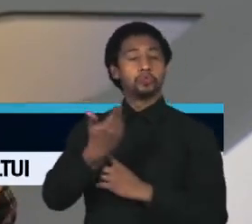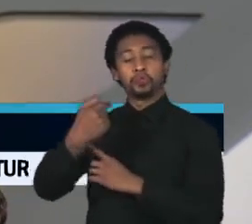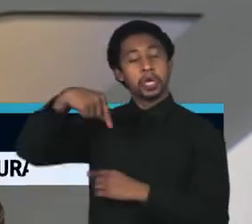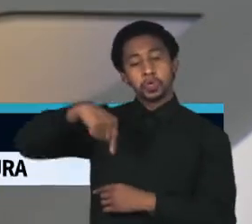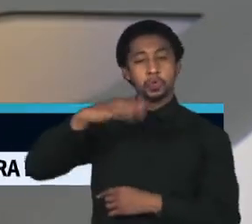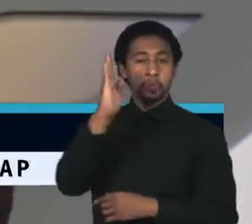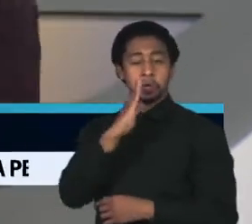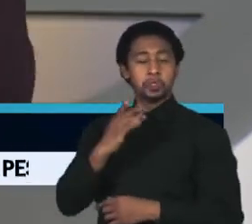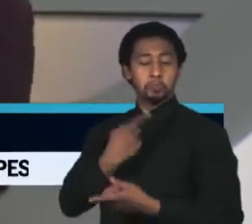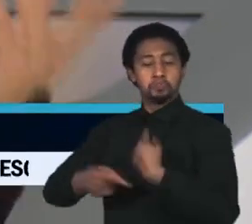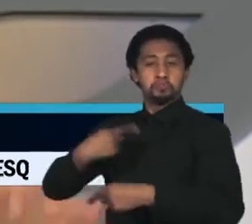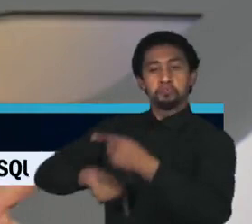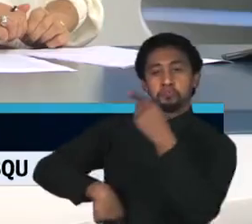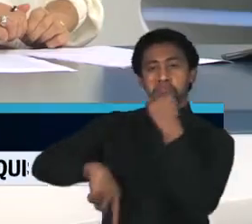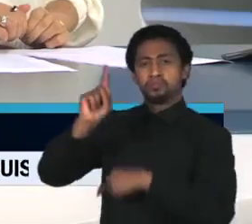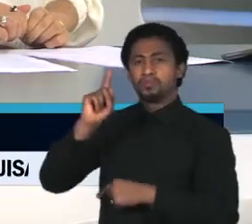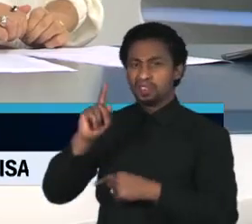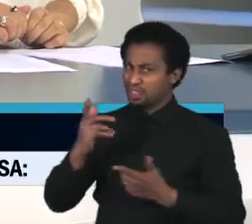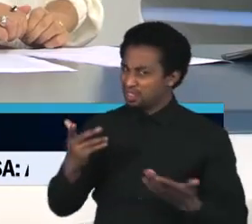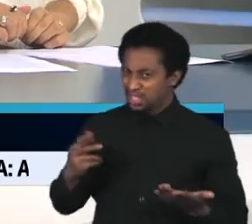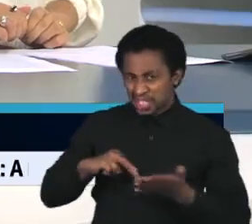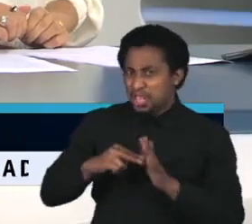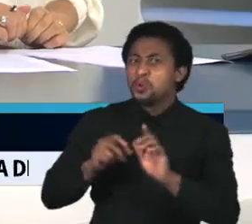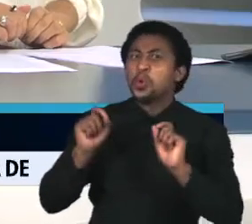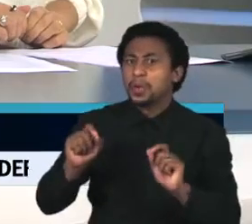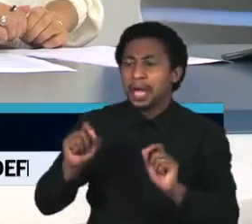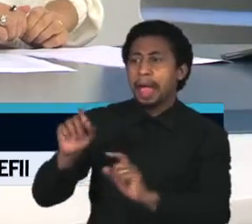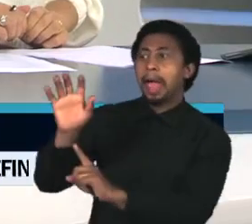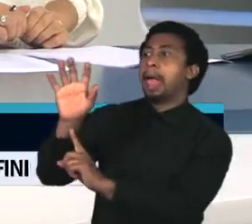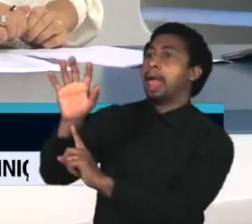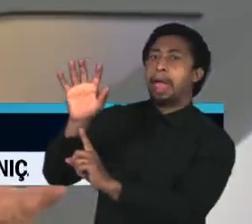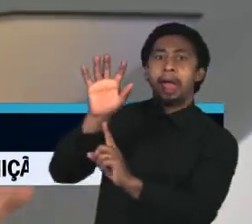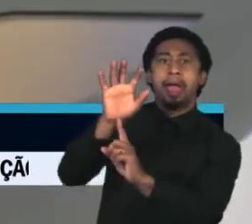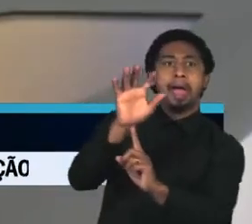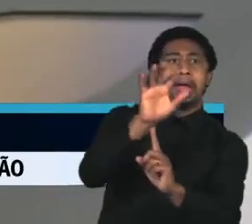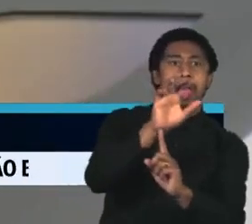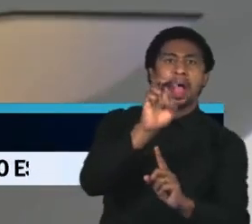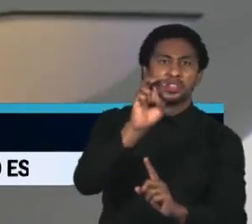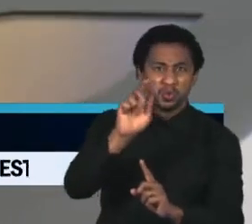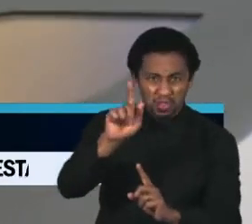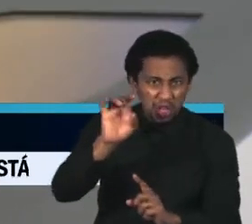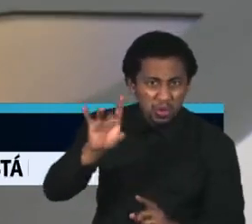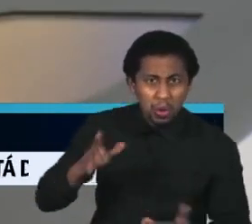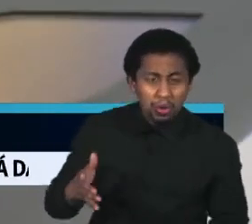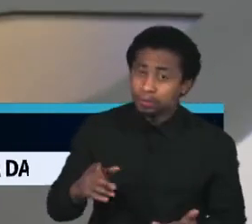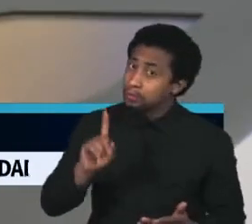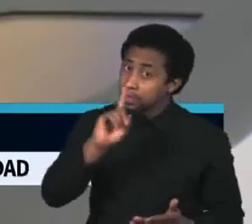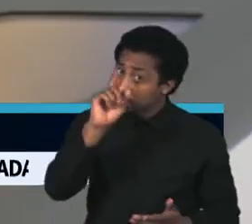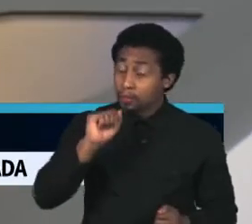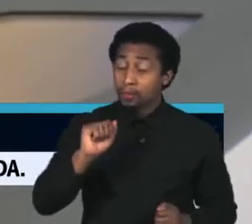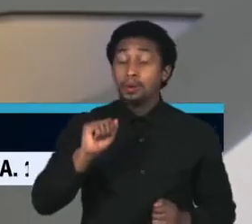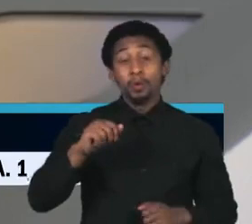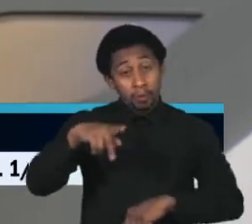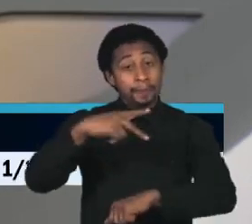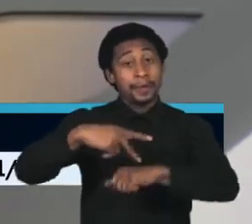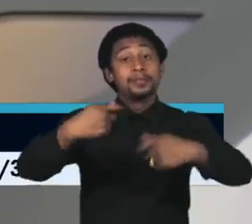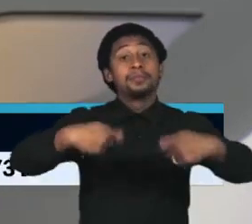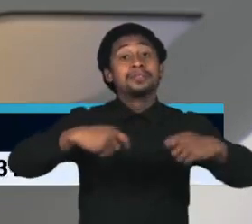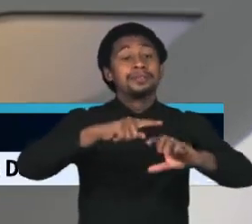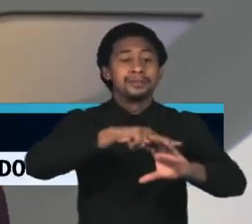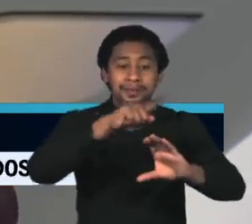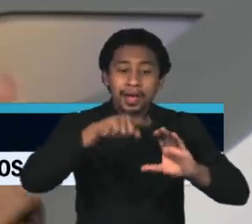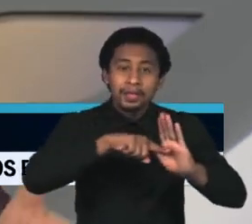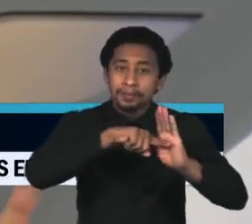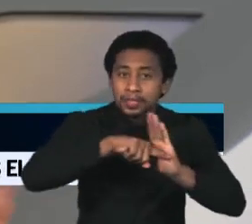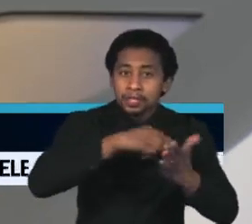acha que um Rabi tecnológico é um país cheio de antenas de 5 G não é um país de cientistas pessoas que estudam e